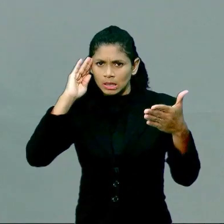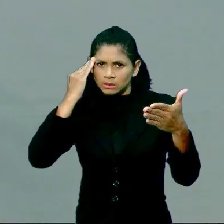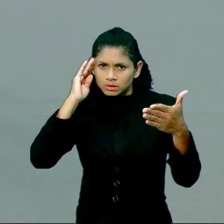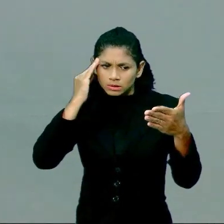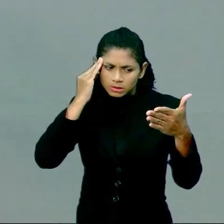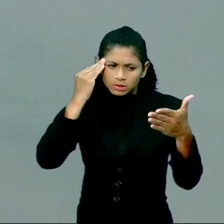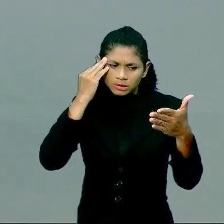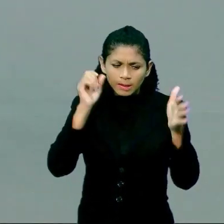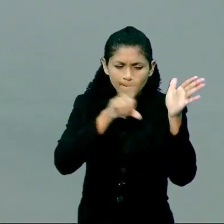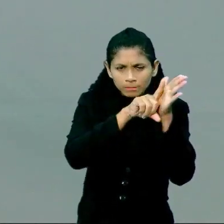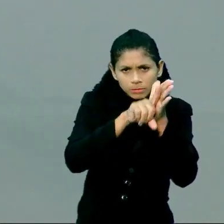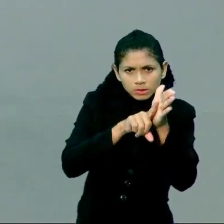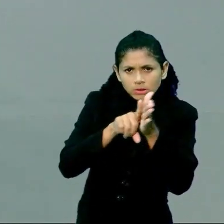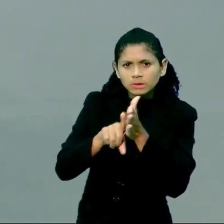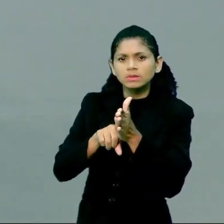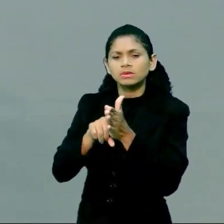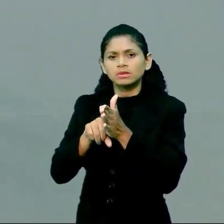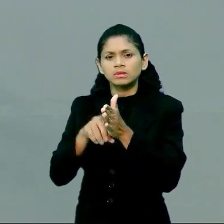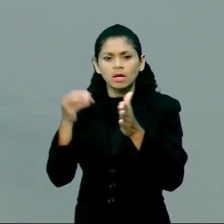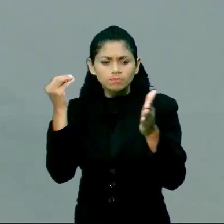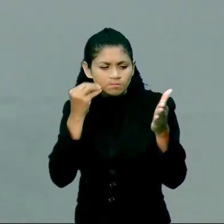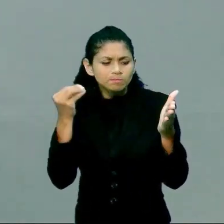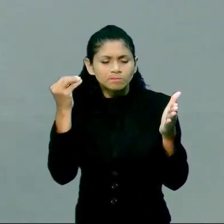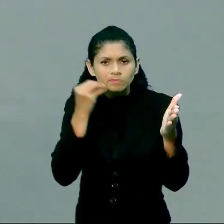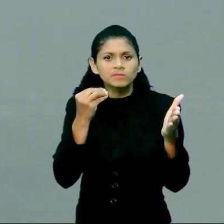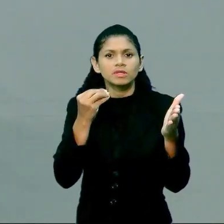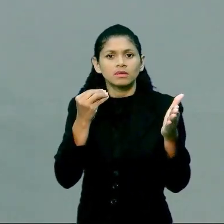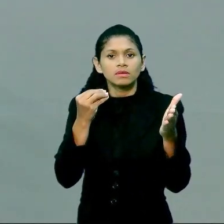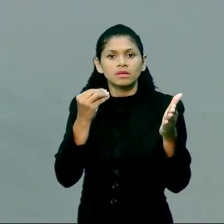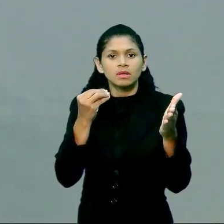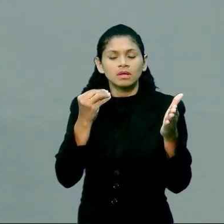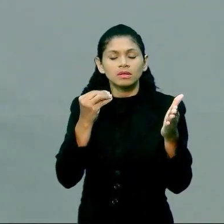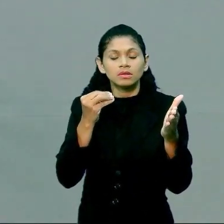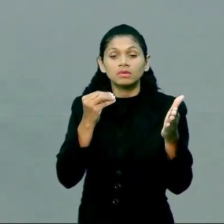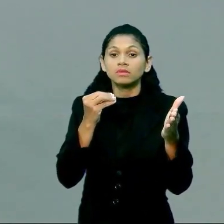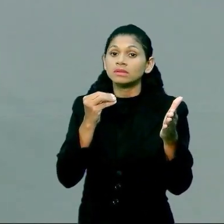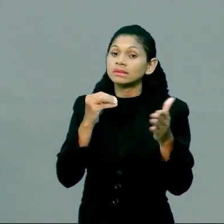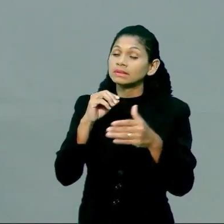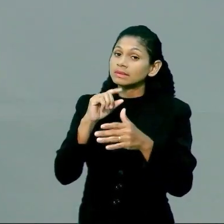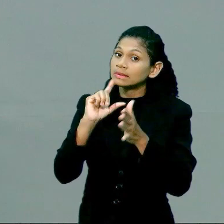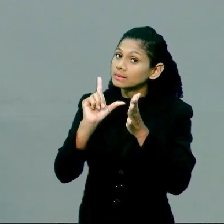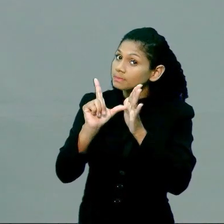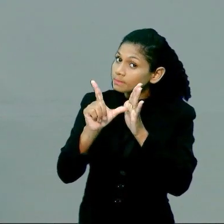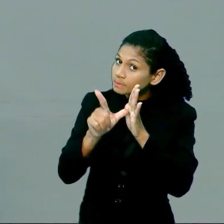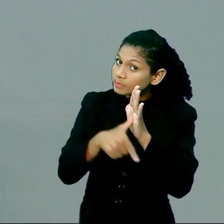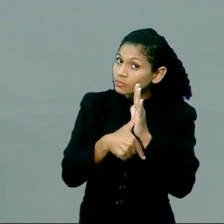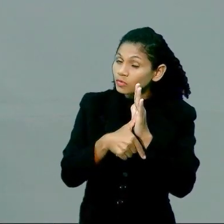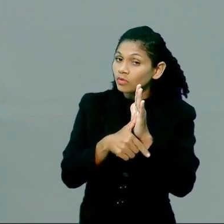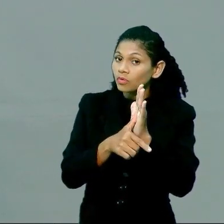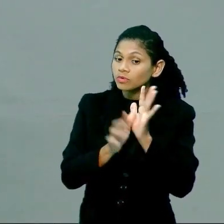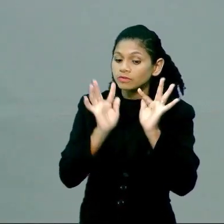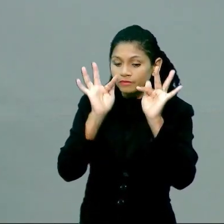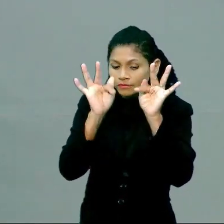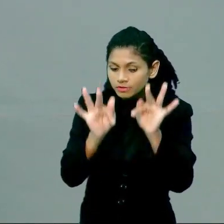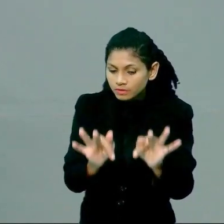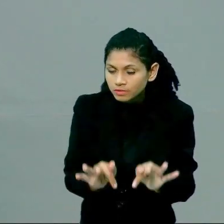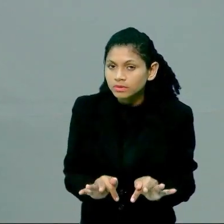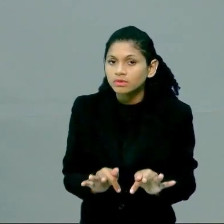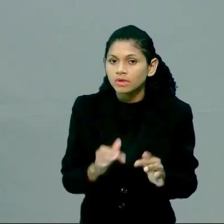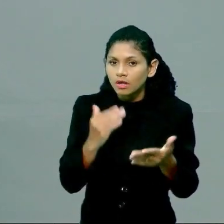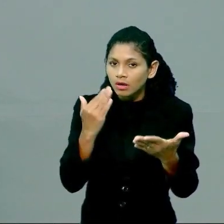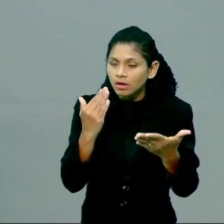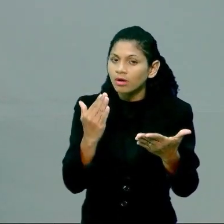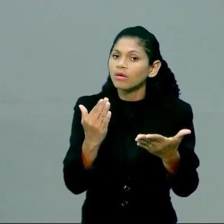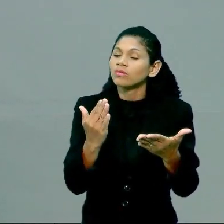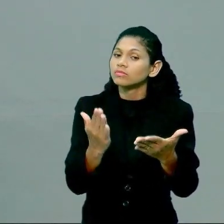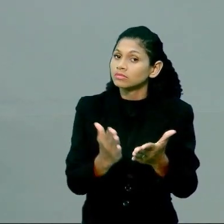Qual é a dica? Faça primeiro, tente sozinho. Quando você terminar, você vai lá ver as respostas, conferir o gabarito. Tá? Até porque muitas